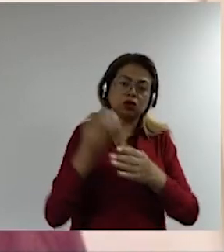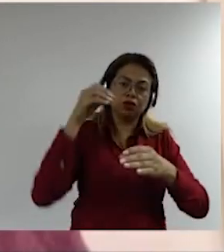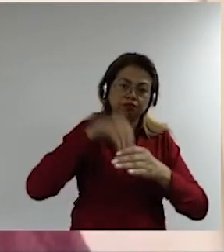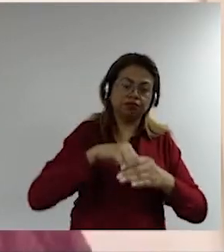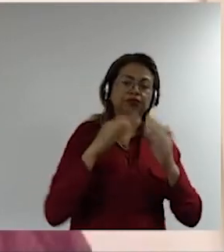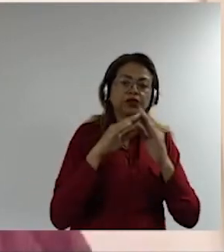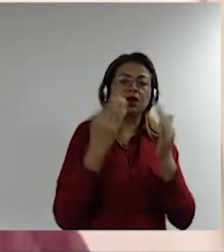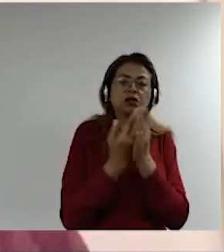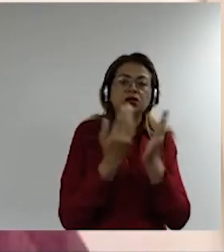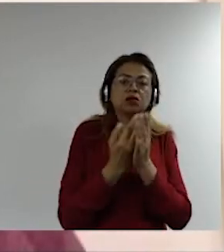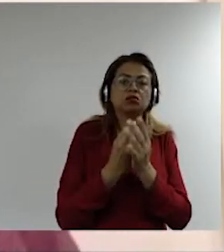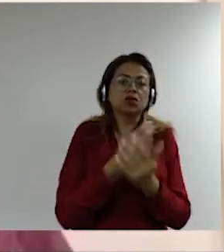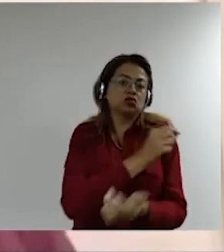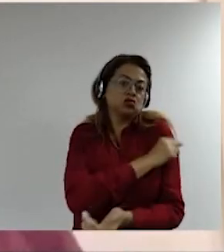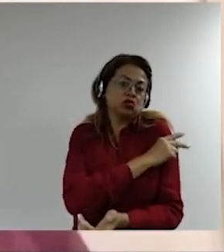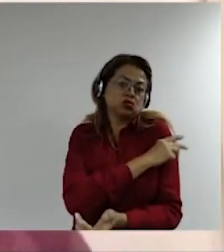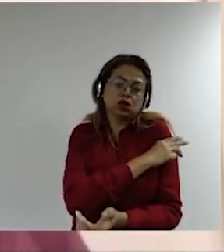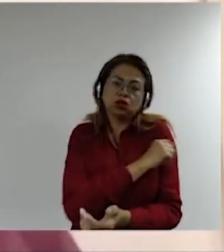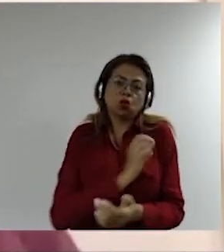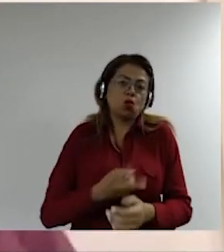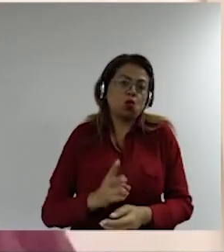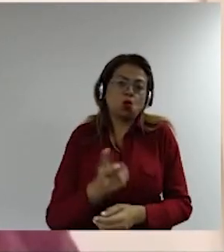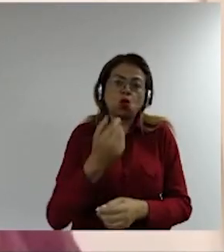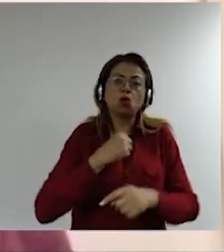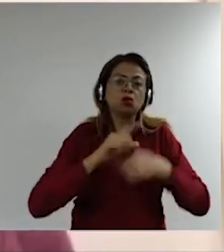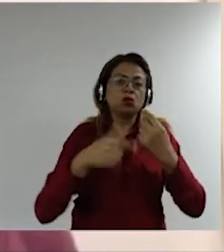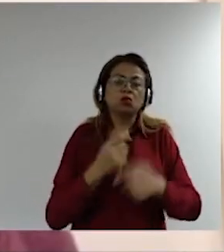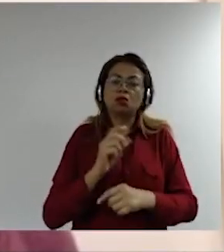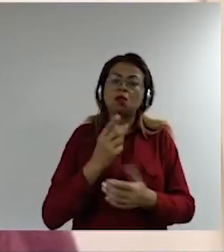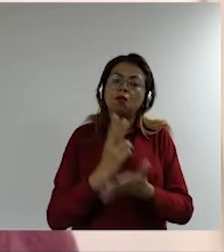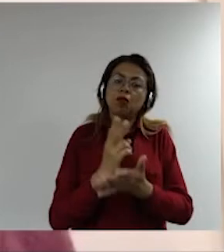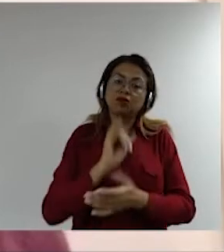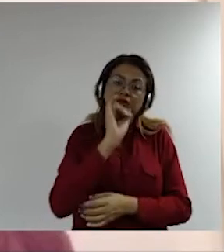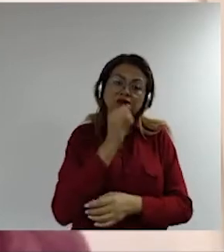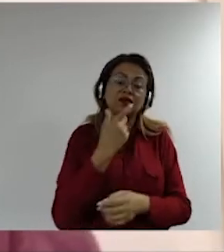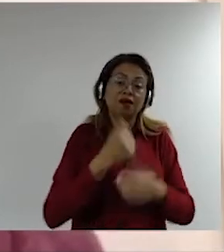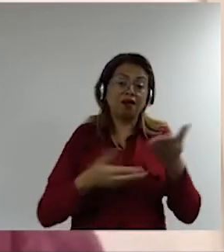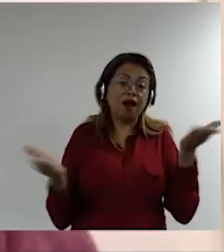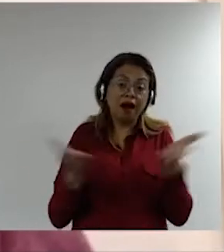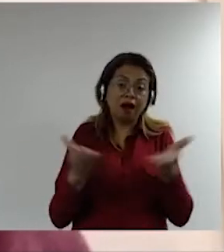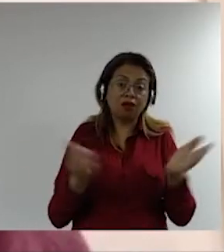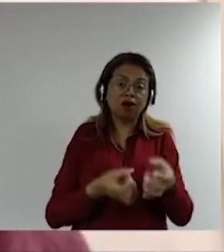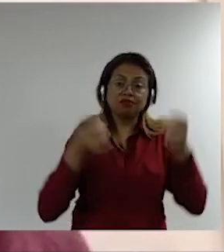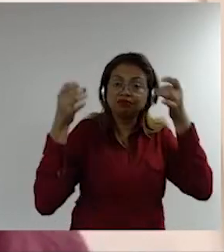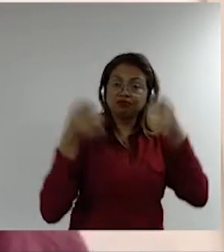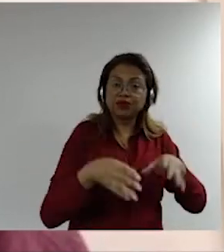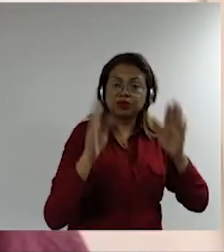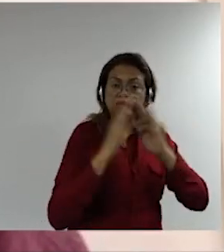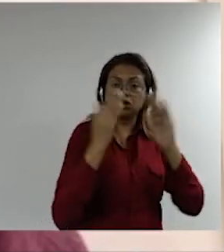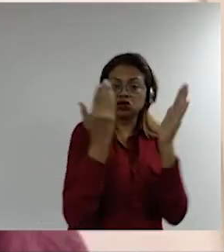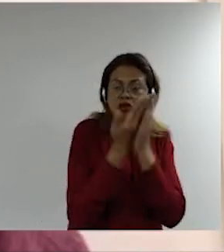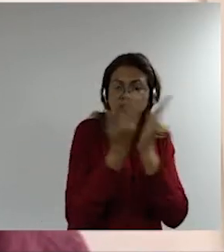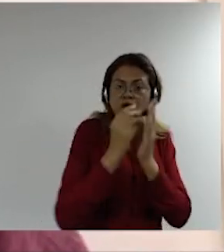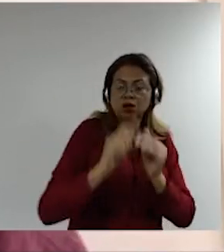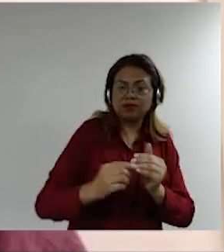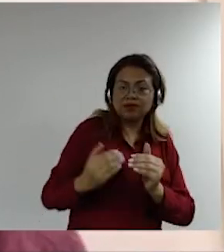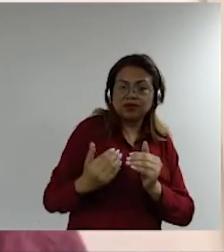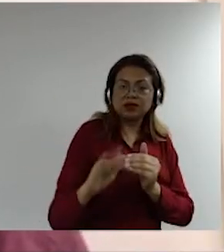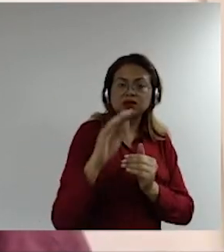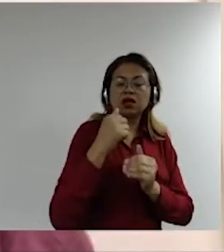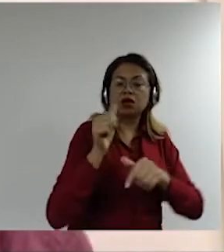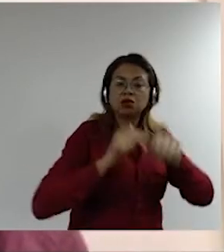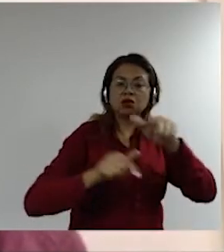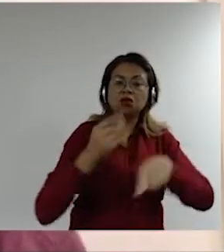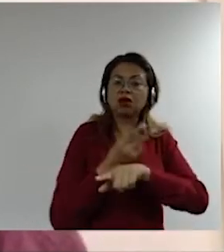da escola por premência de trabalhar, não vão conseguir trabalho, vão sair da escola. Então, para esses é necessário que haja políticas